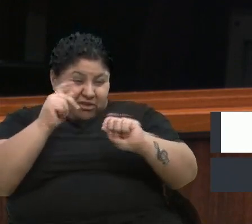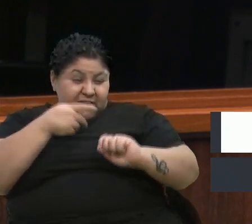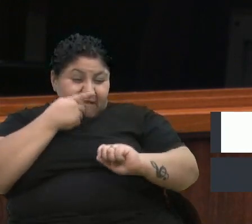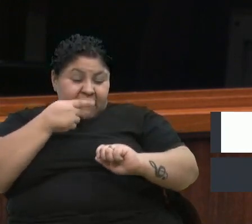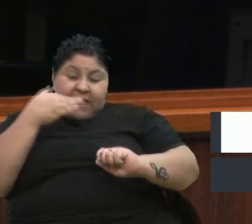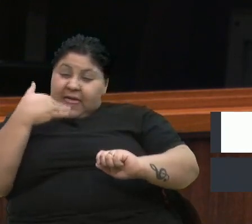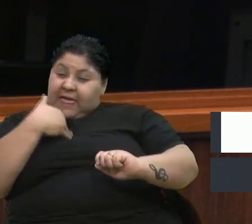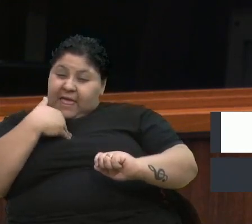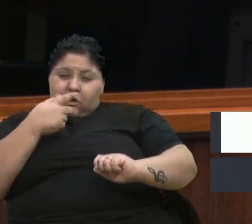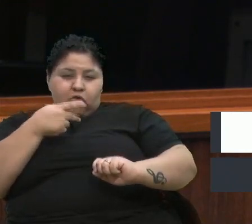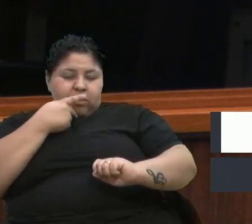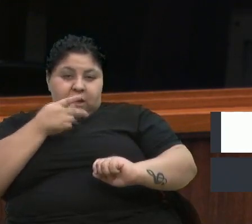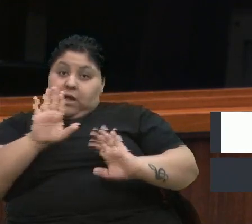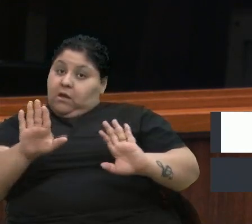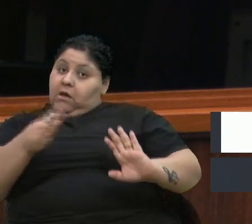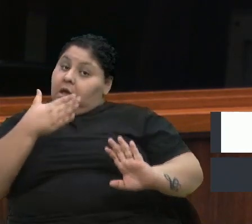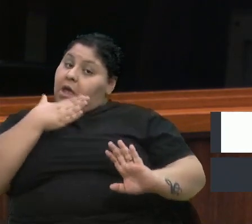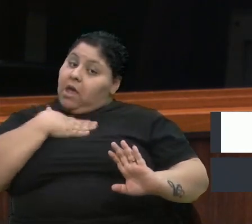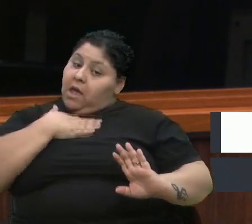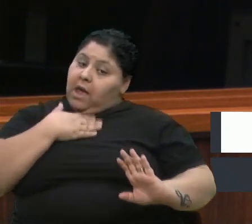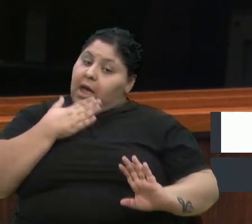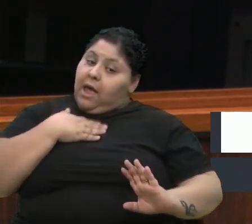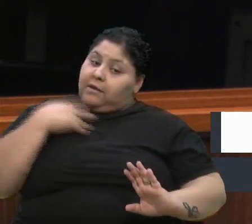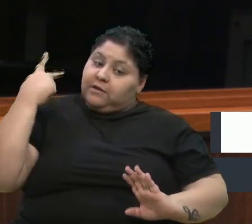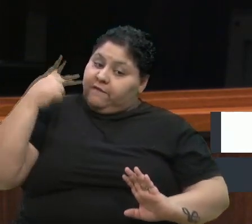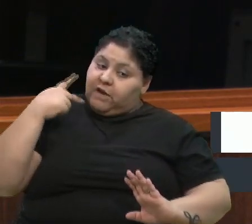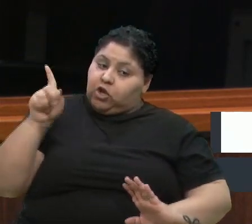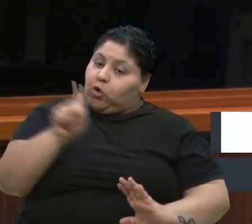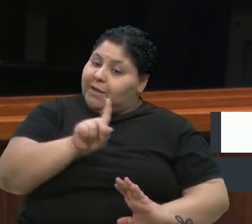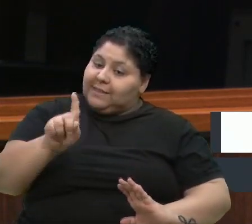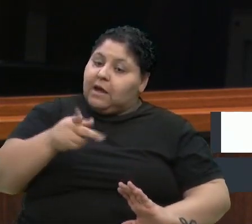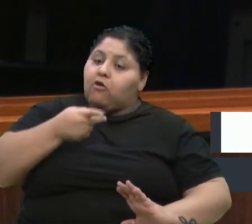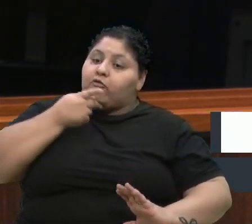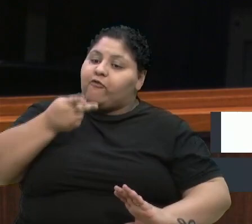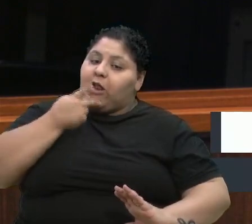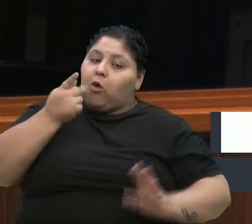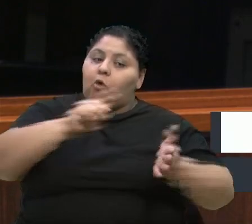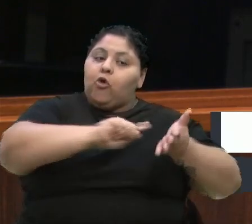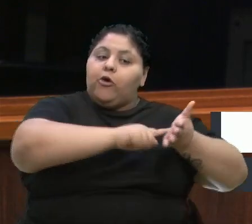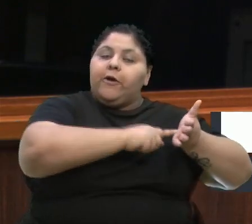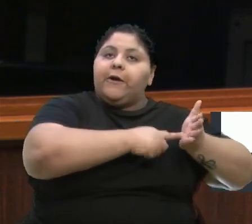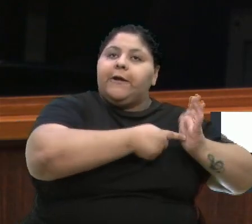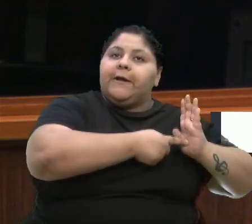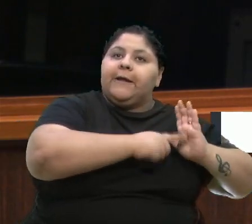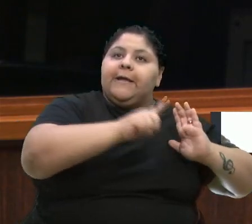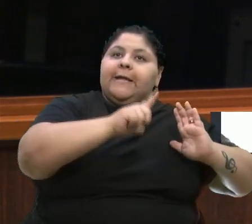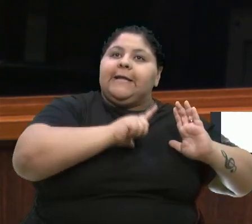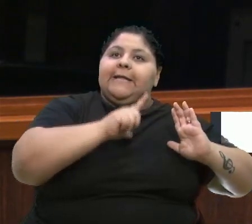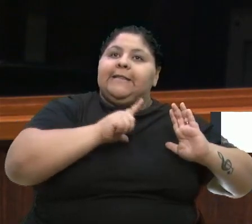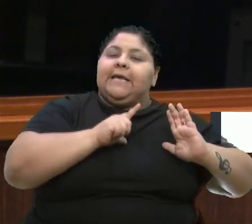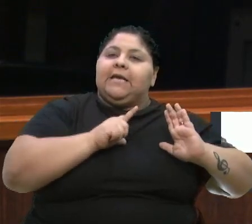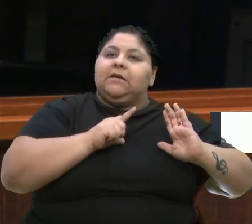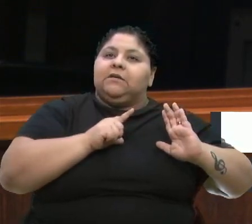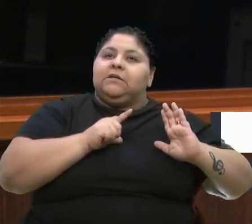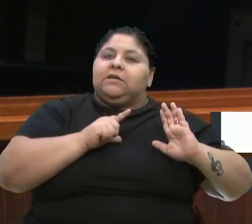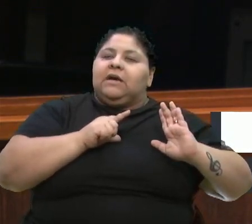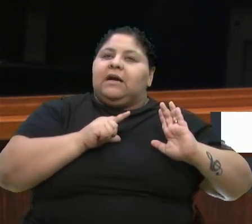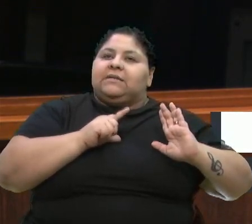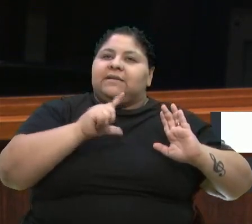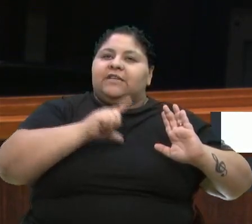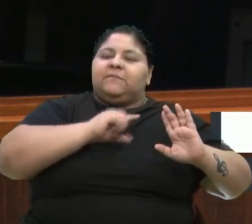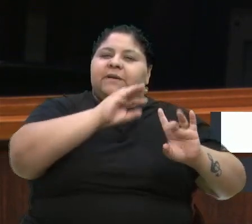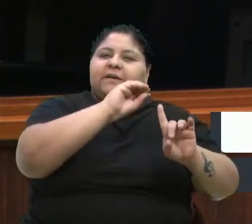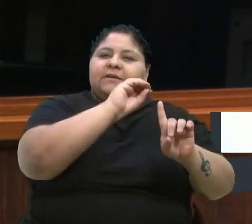Eu não disse, pelo menos essa vereadora, não falou de denúncias que existem de assédio. O que eu falei é